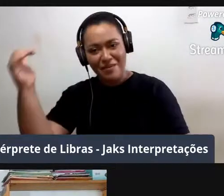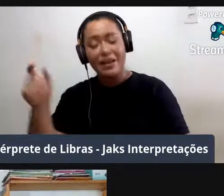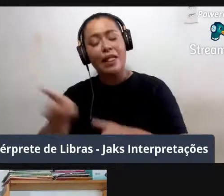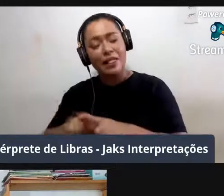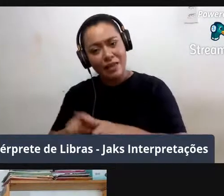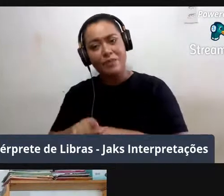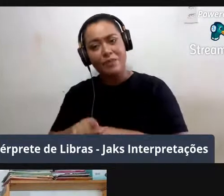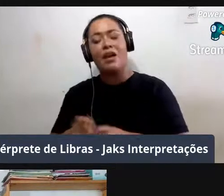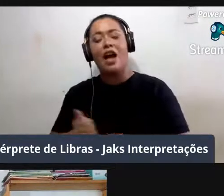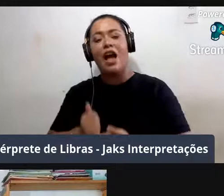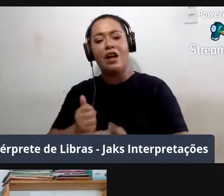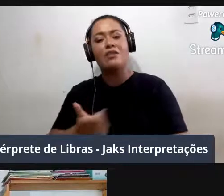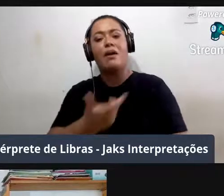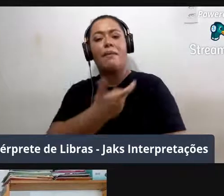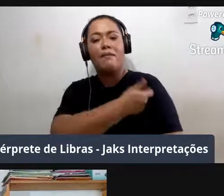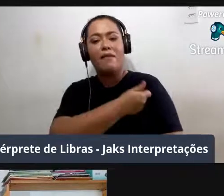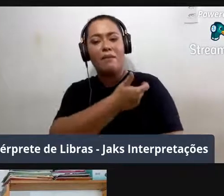povo.